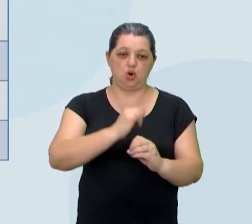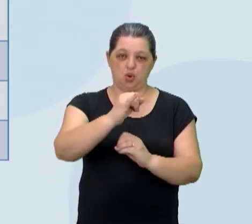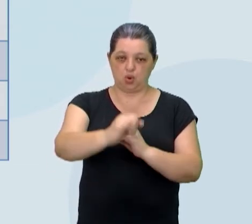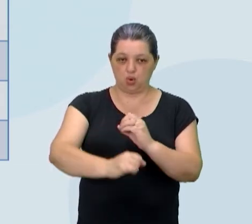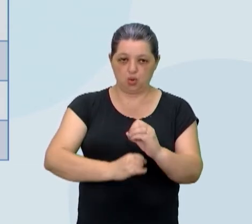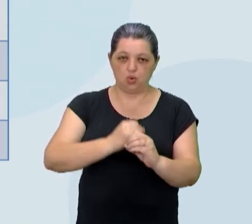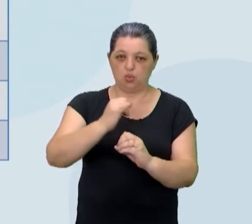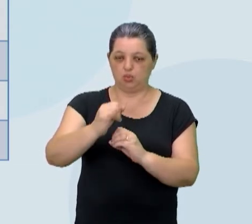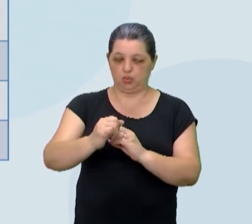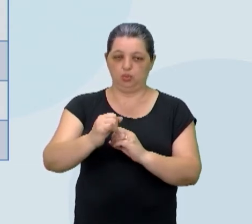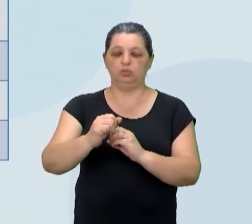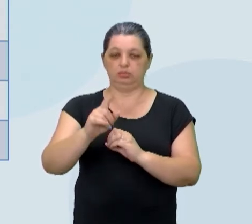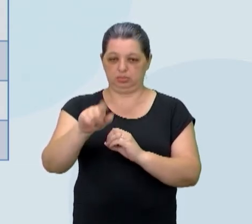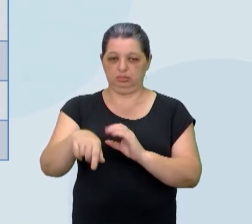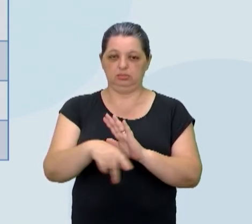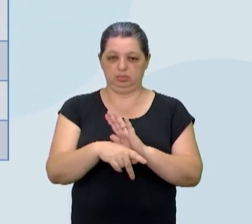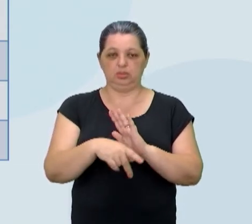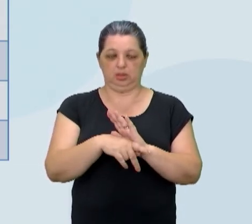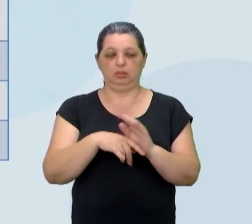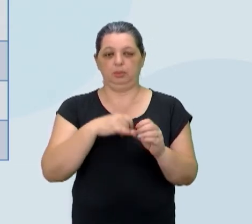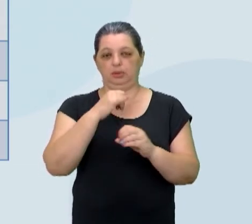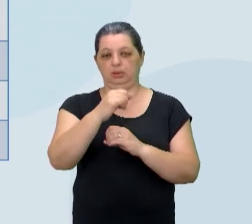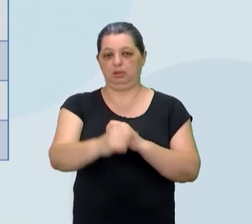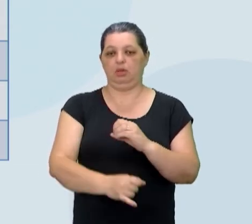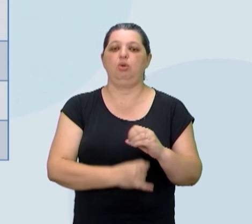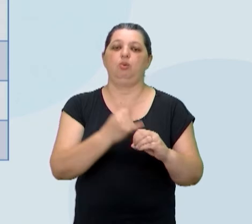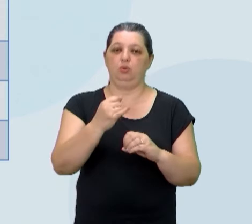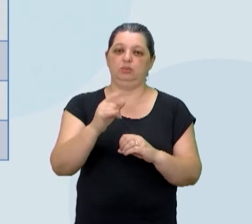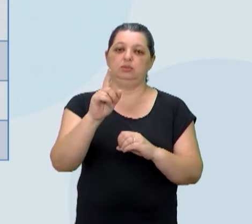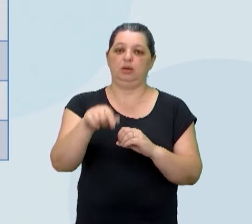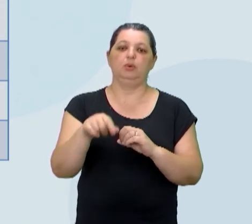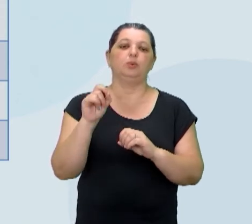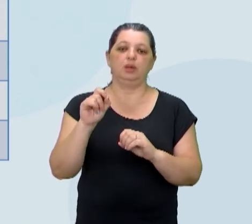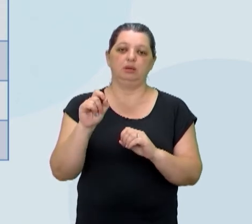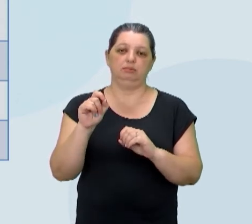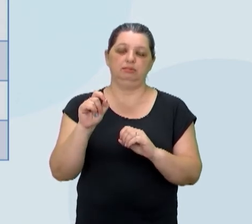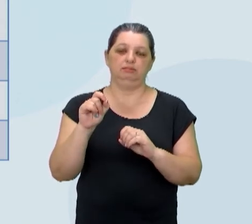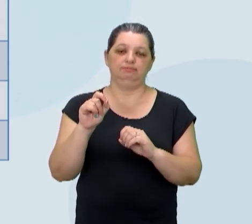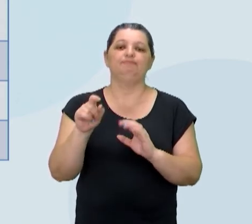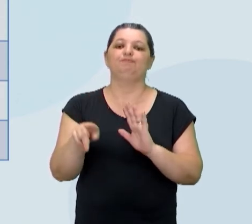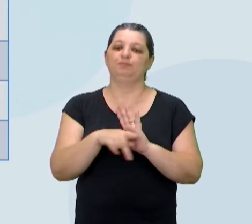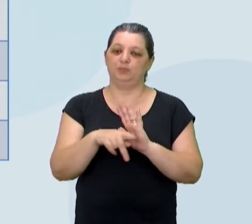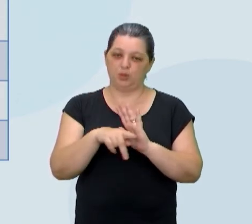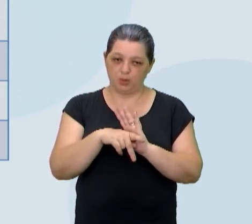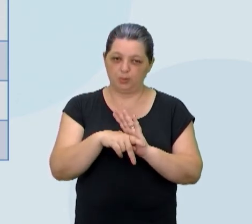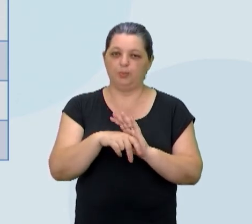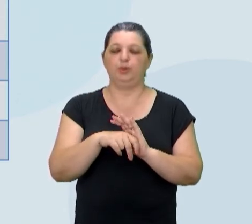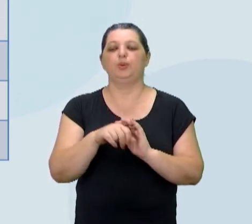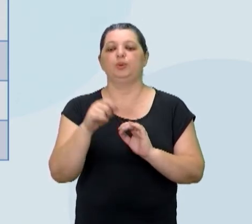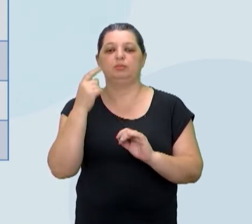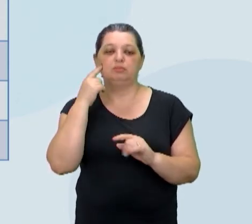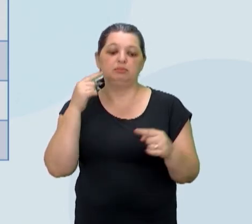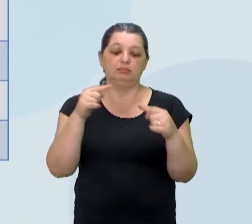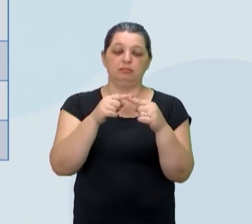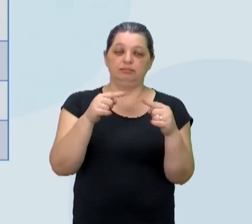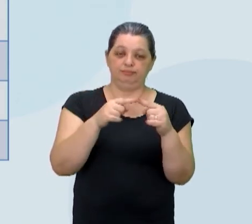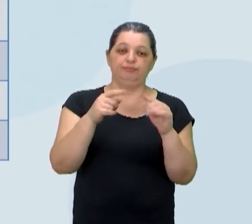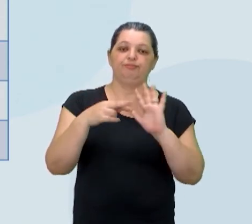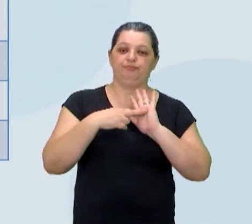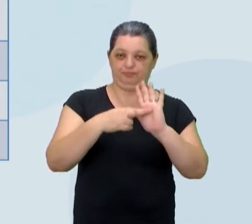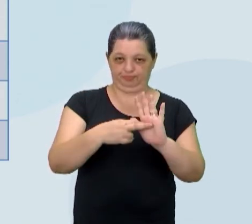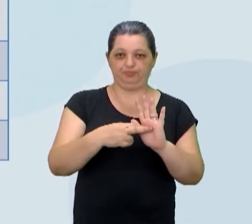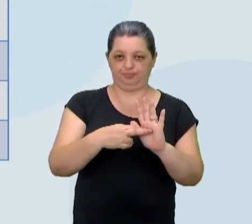e menos é a indicação de íons. Íons já me lembra a ligação iônica. Então, ali eu faço já a